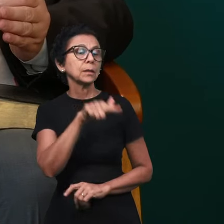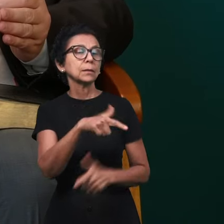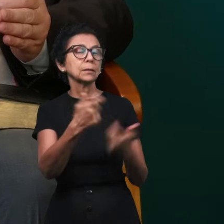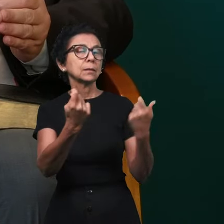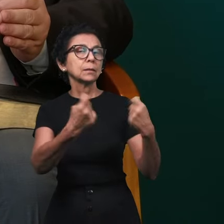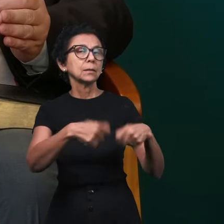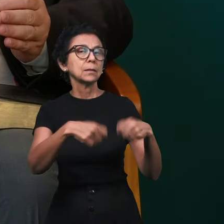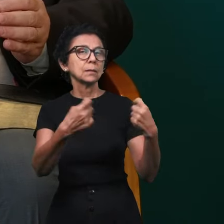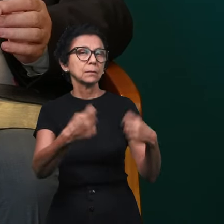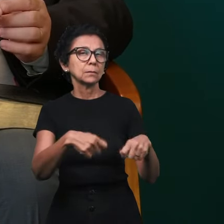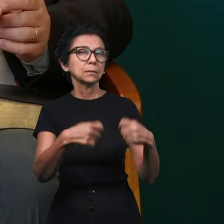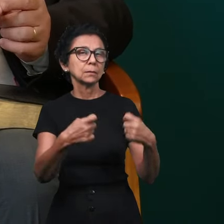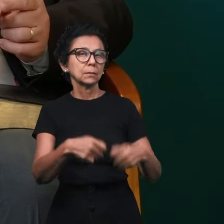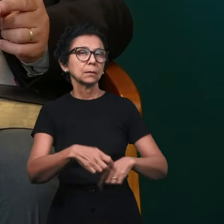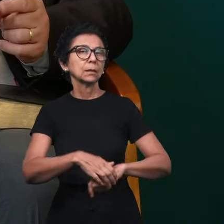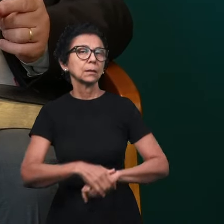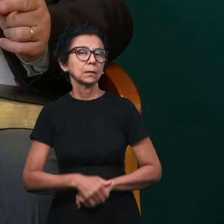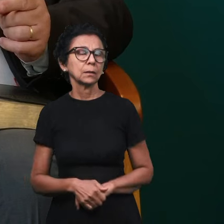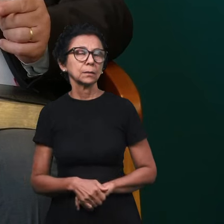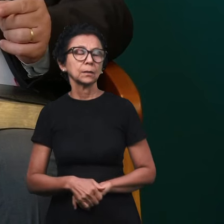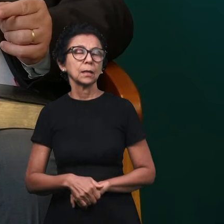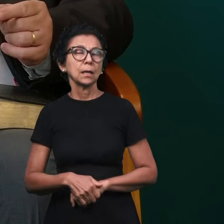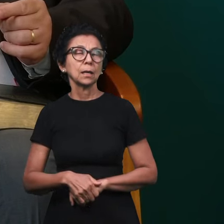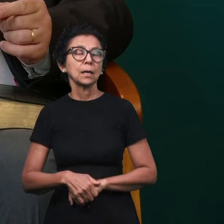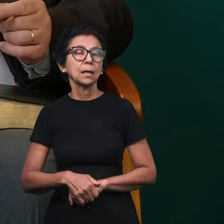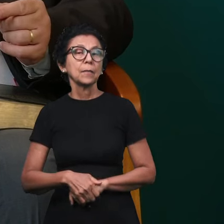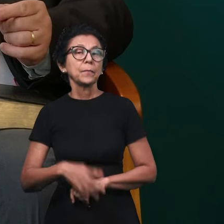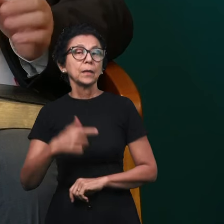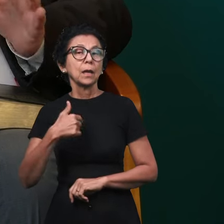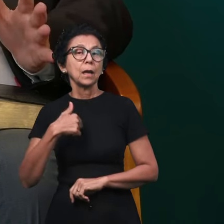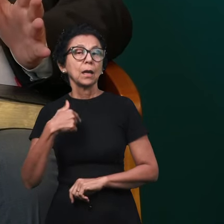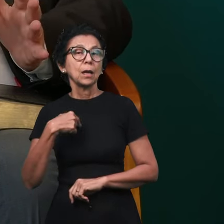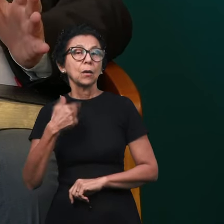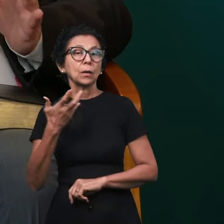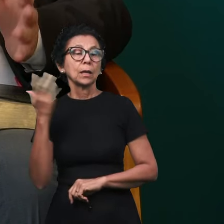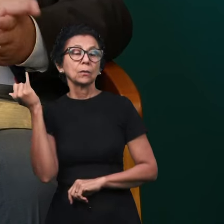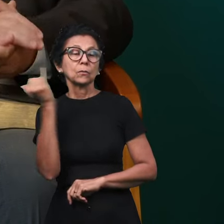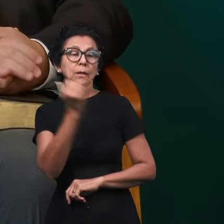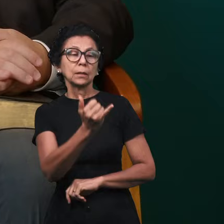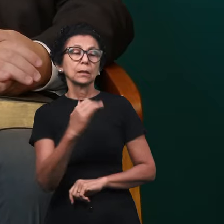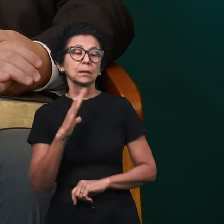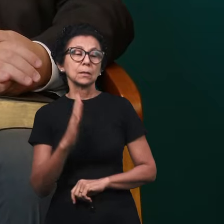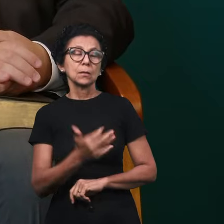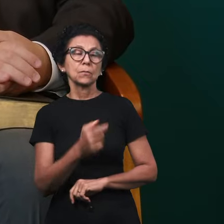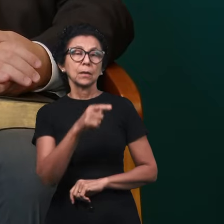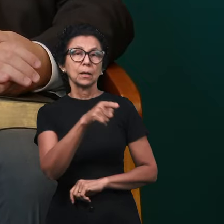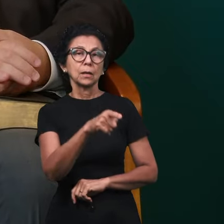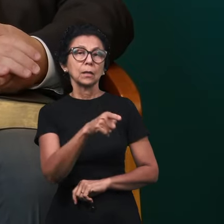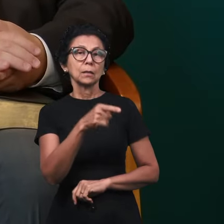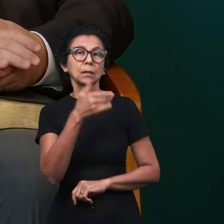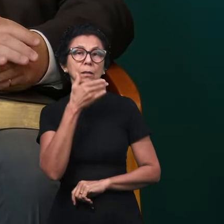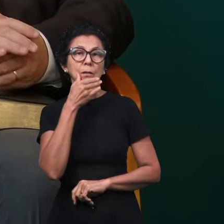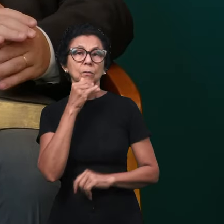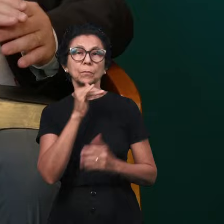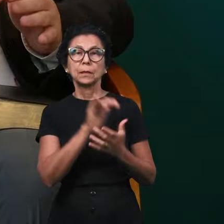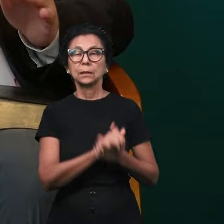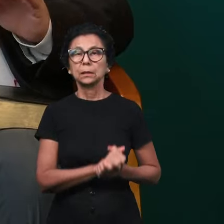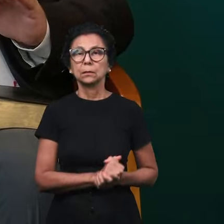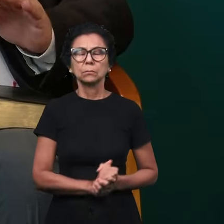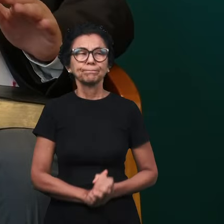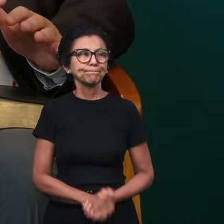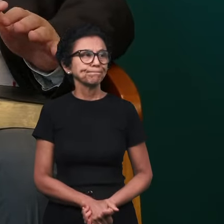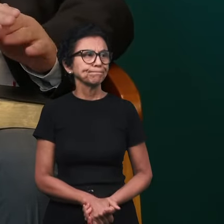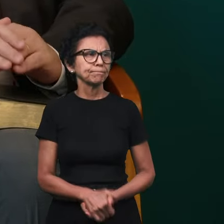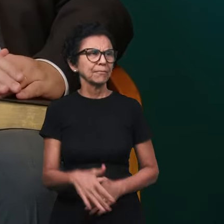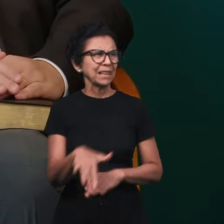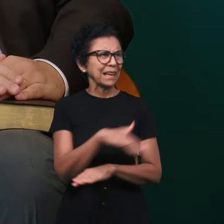muito necessitada, o Senhor, eu quero falar com ela e eu vou alcançar a vida dela e o lar dela. Aleluia. Não estava